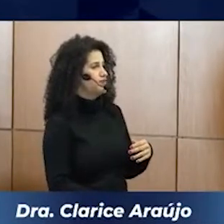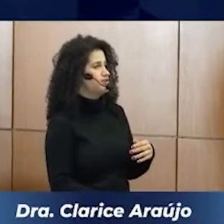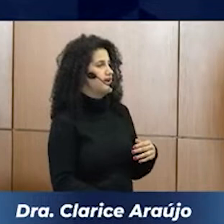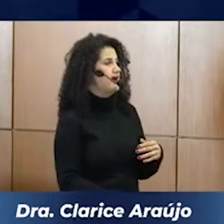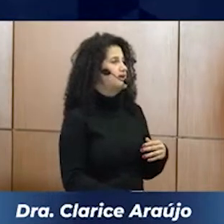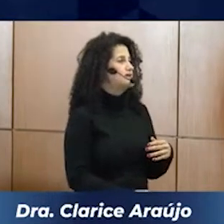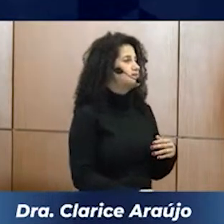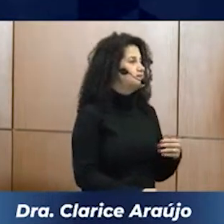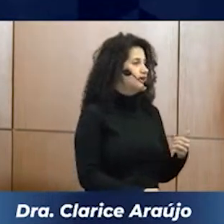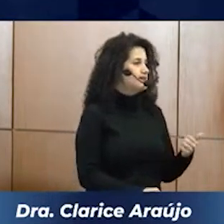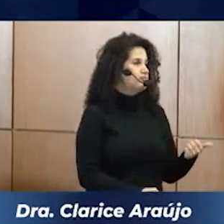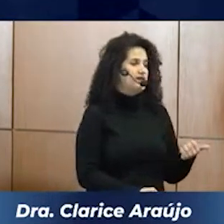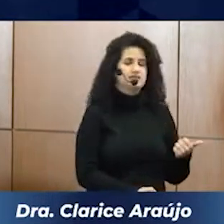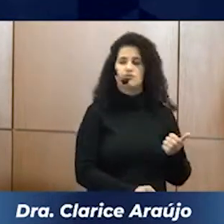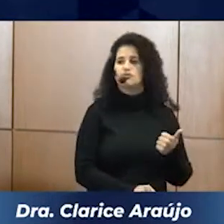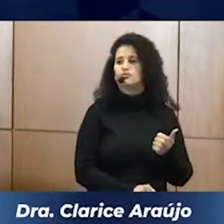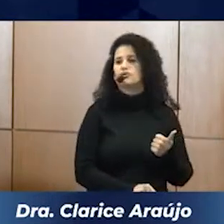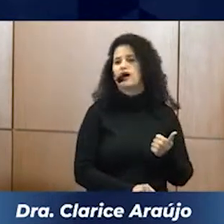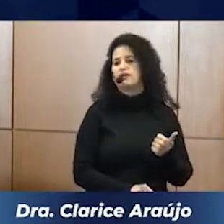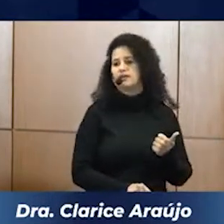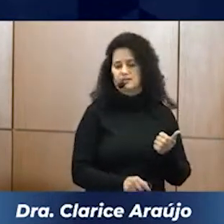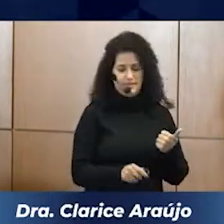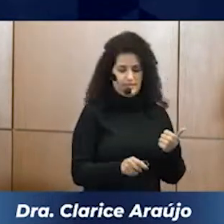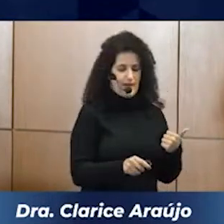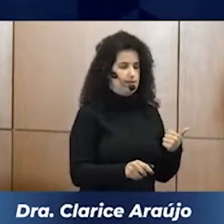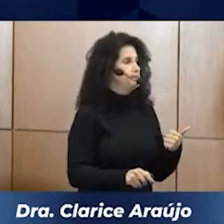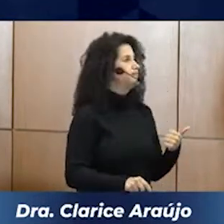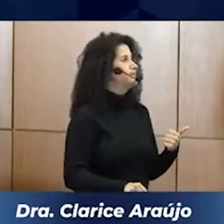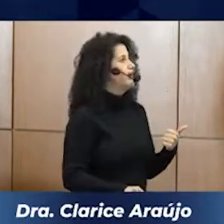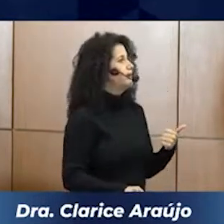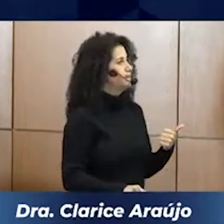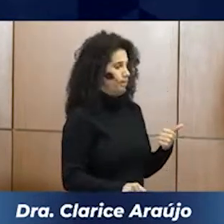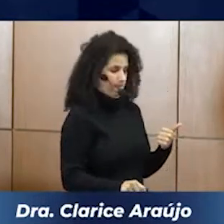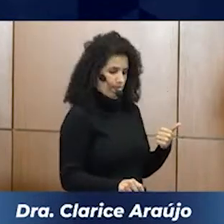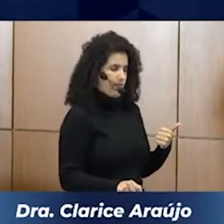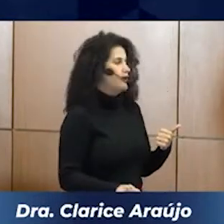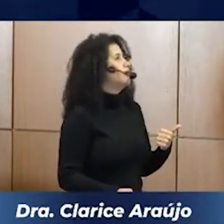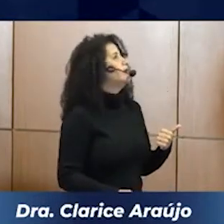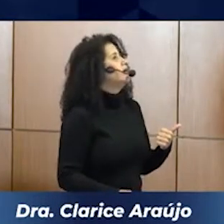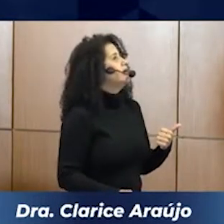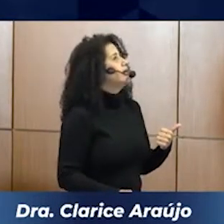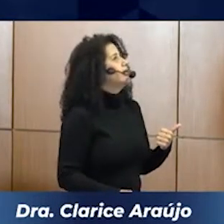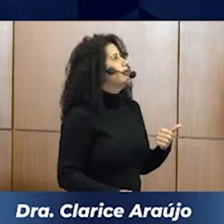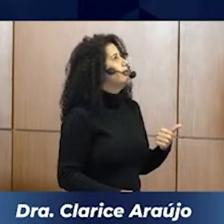gente investigar se adaptação cultural era necessária, tá?